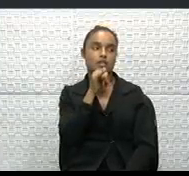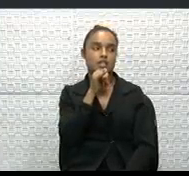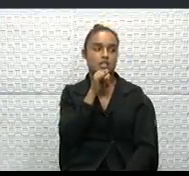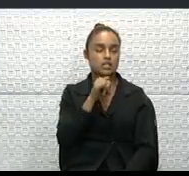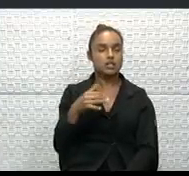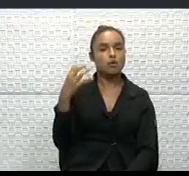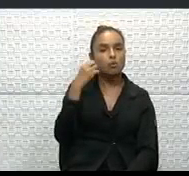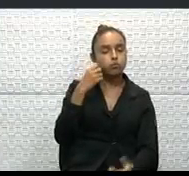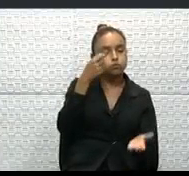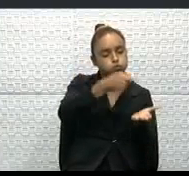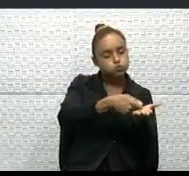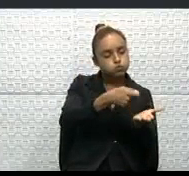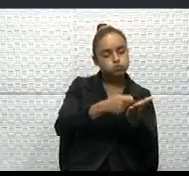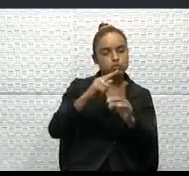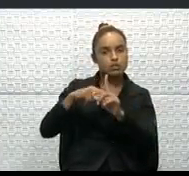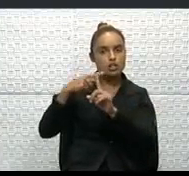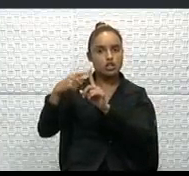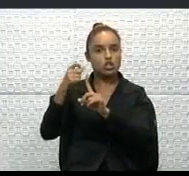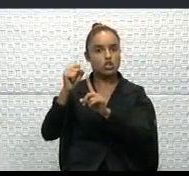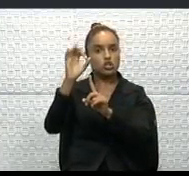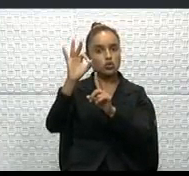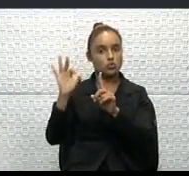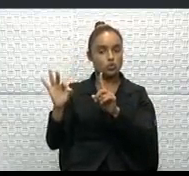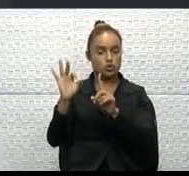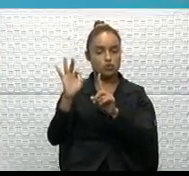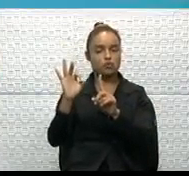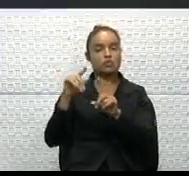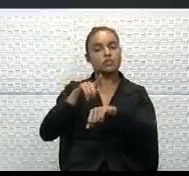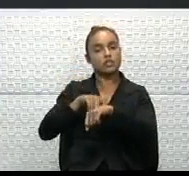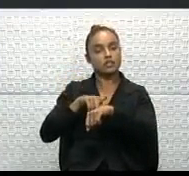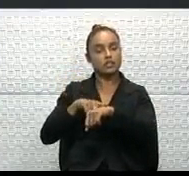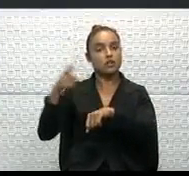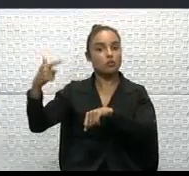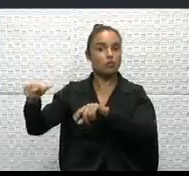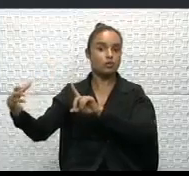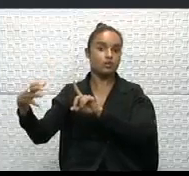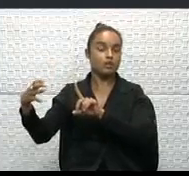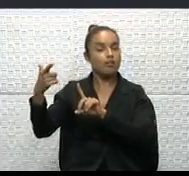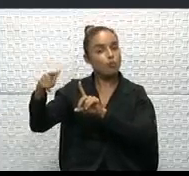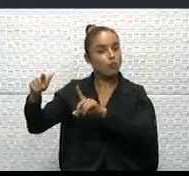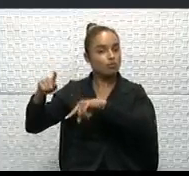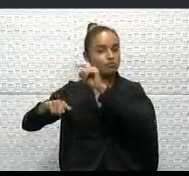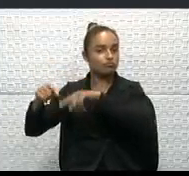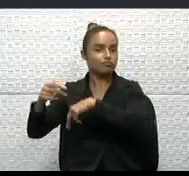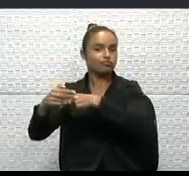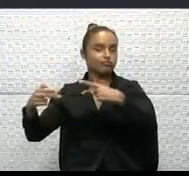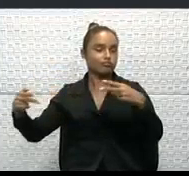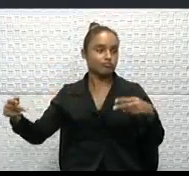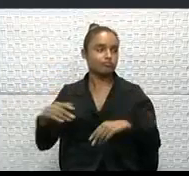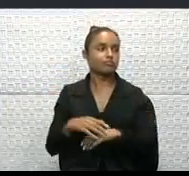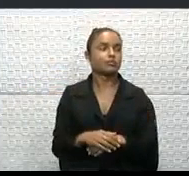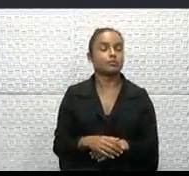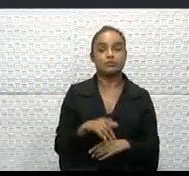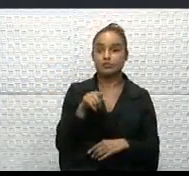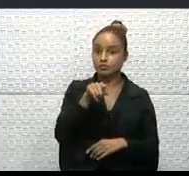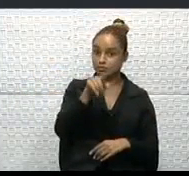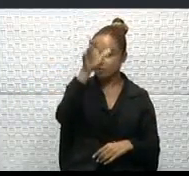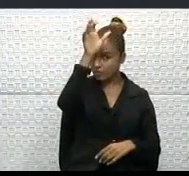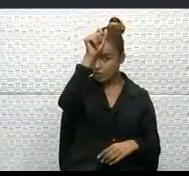em 80%. O resto depende de outros fatores. Por fim, você vai aprender técnicas que